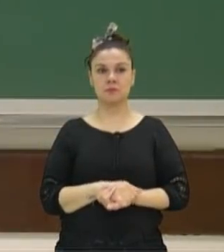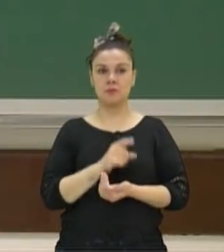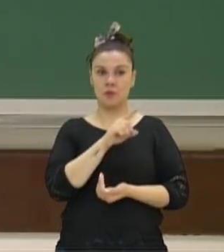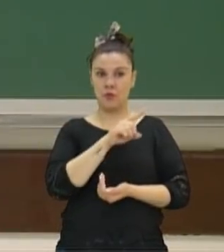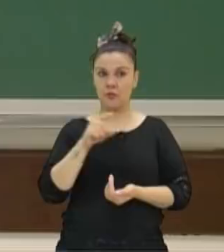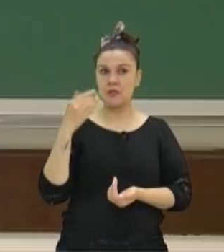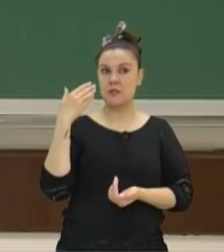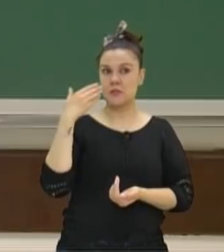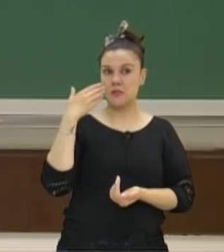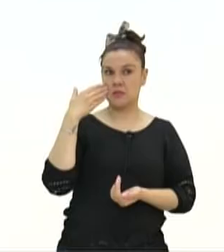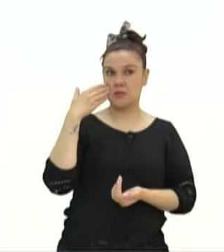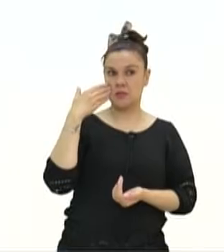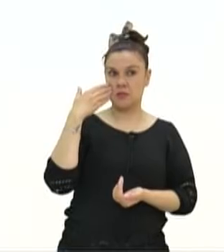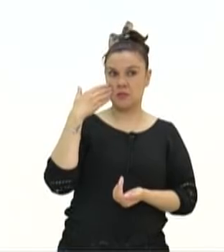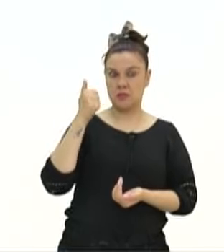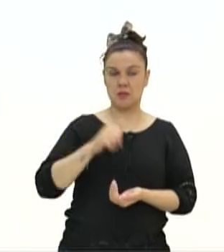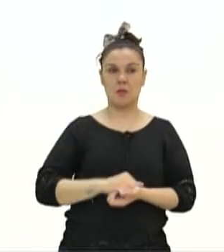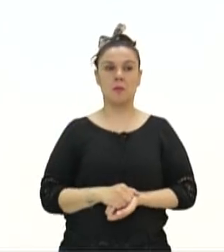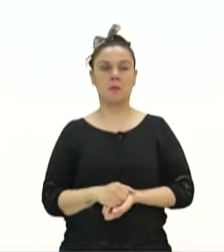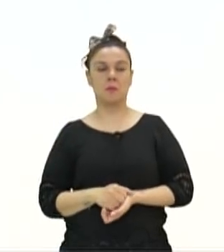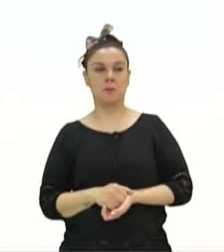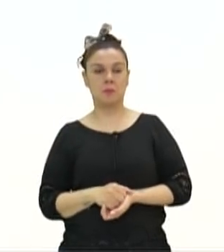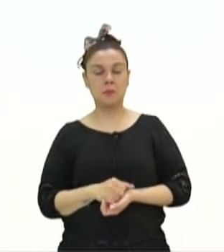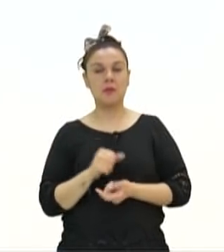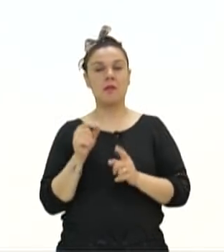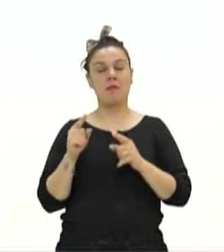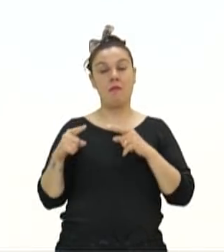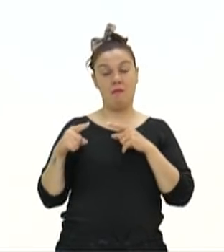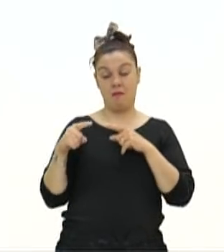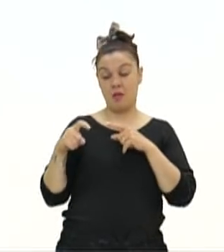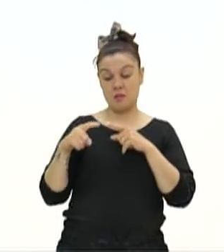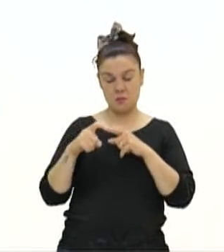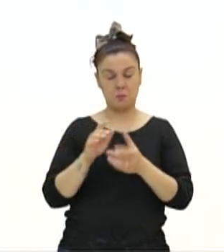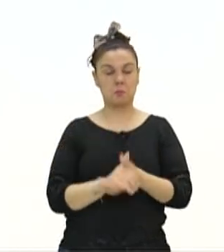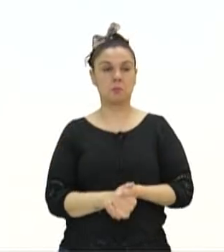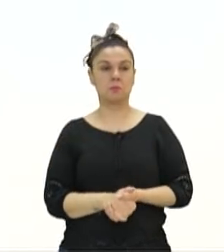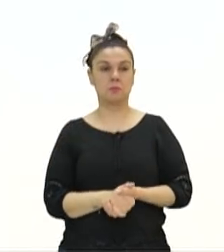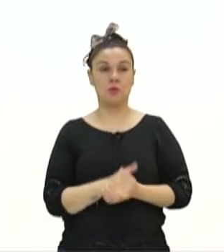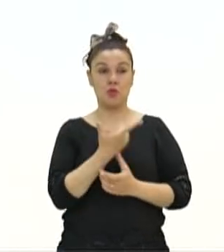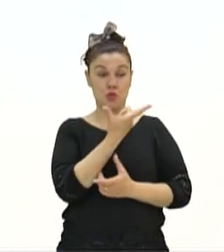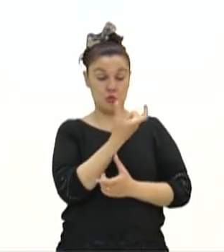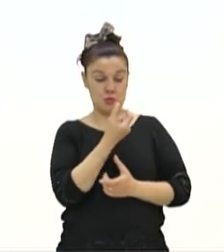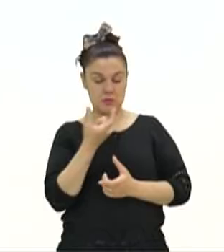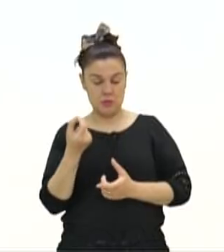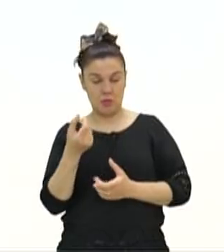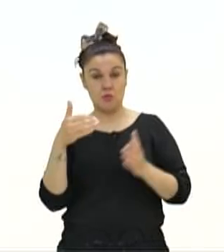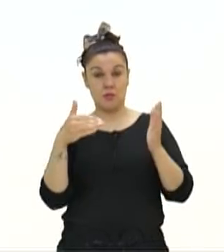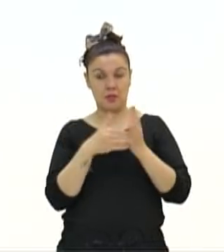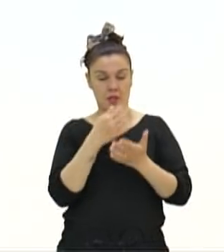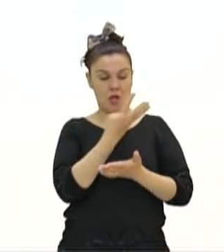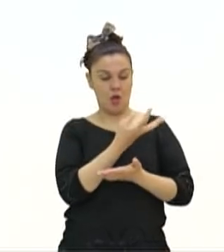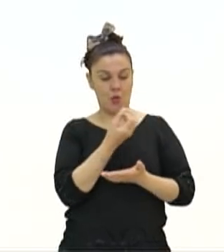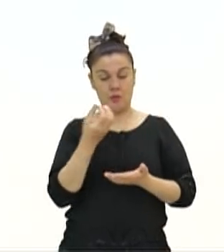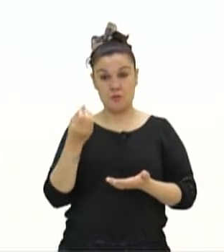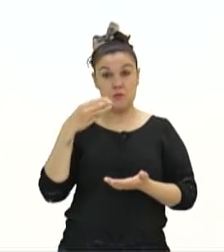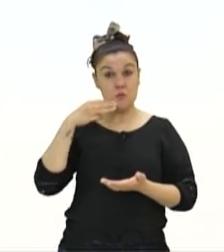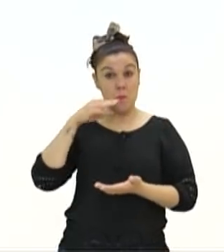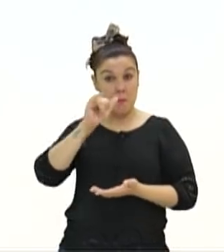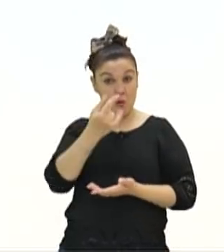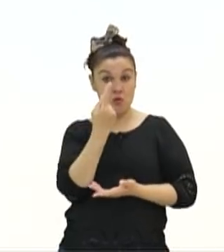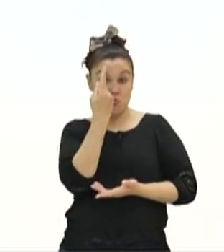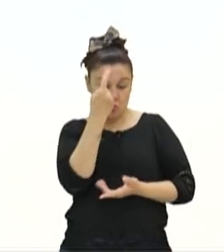Mais curiosidades aqui. Muitos espermatozoides, a gente viu, né, de 200 a 400 milhões numa